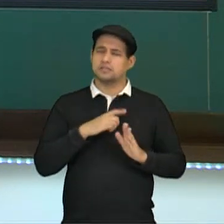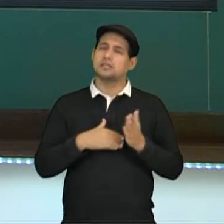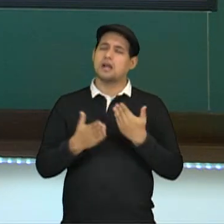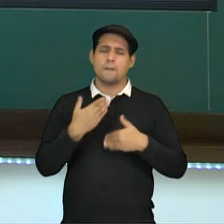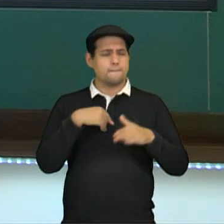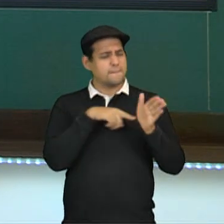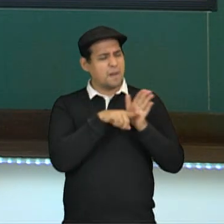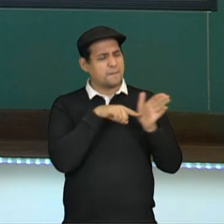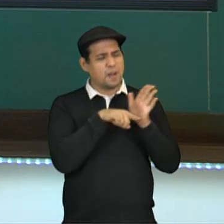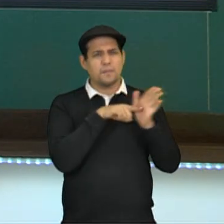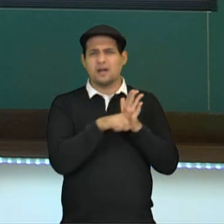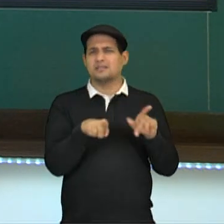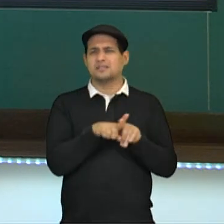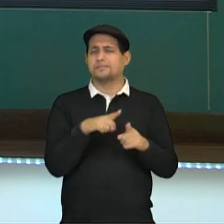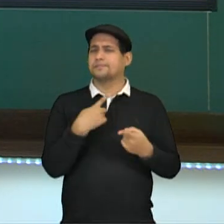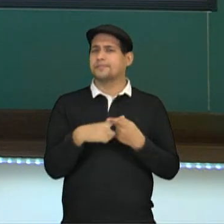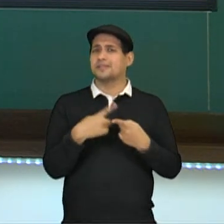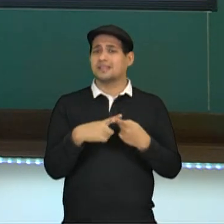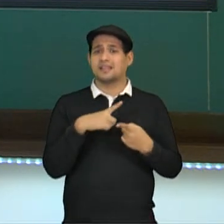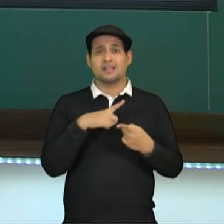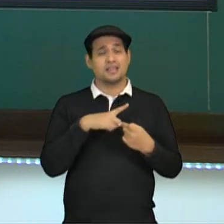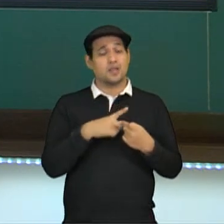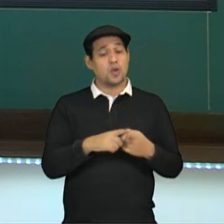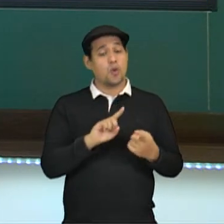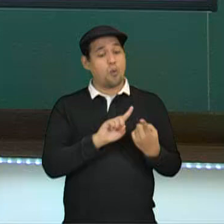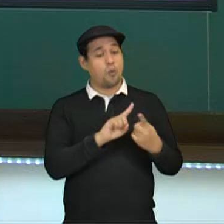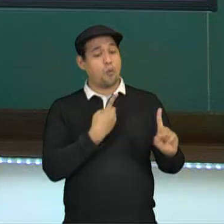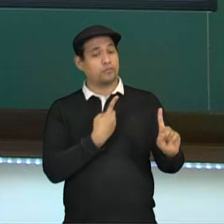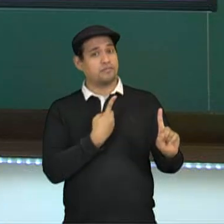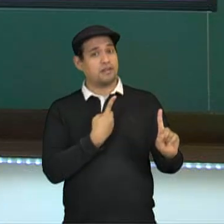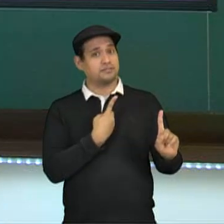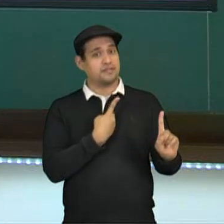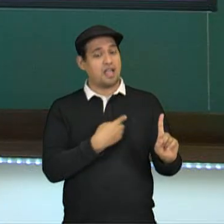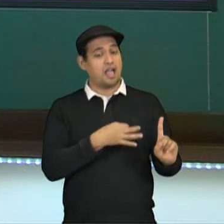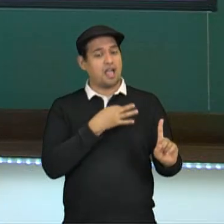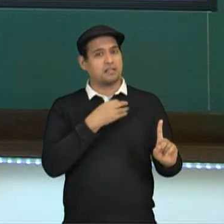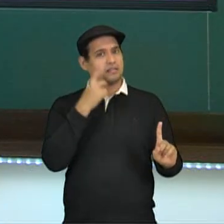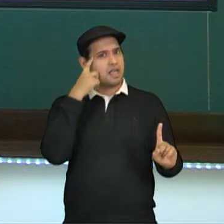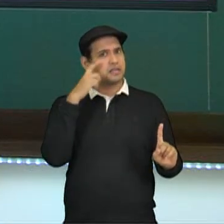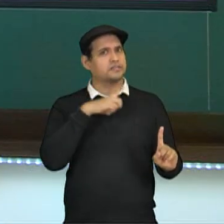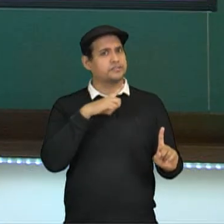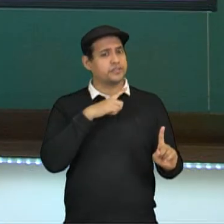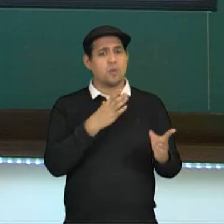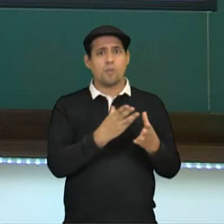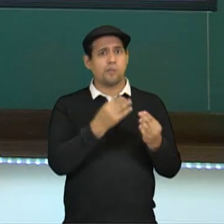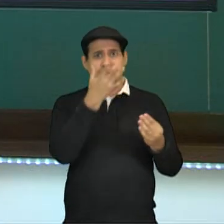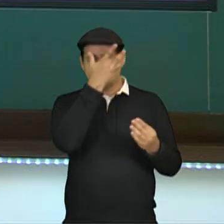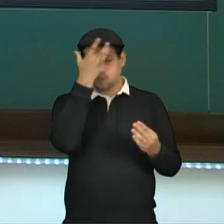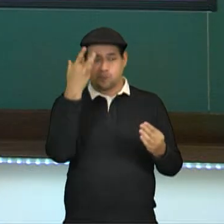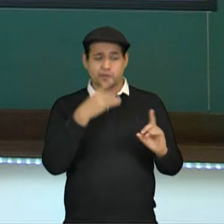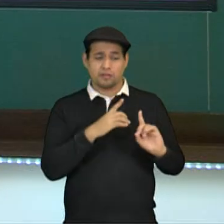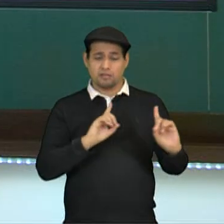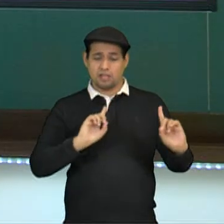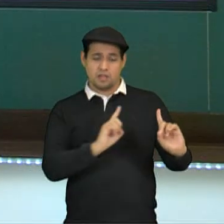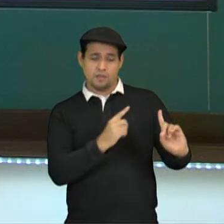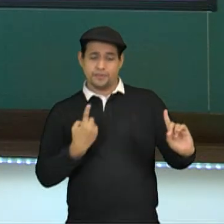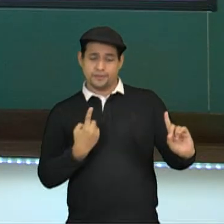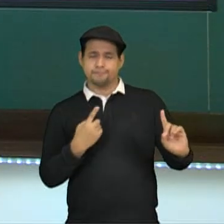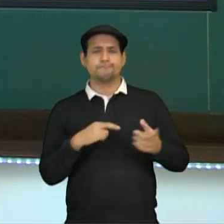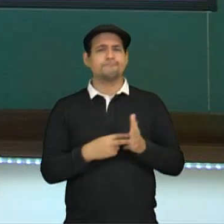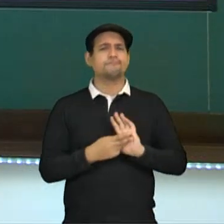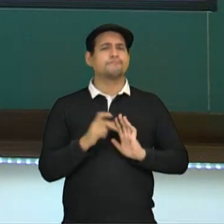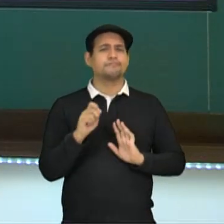muito questionado, afinal, ele estava indo contra a ideia que era defendida pela maioria das pessoas. Isso